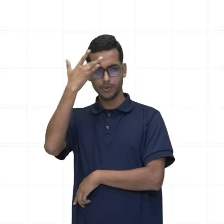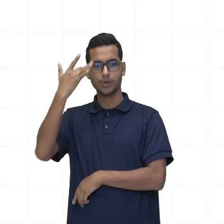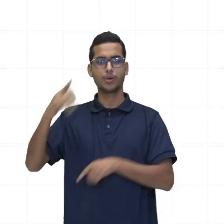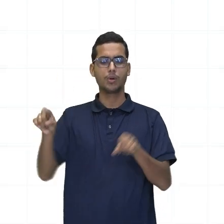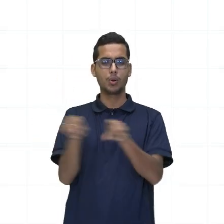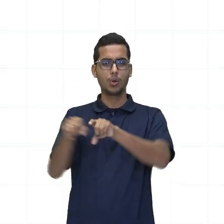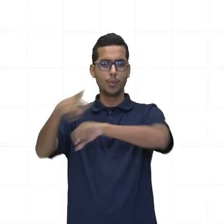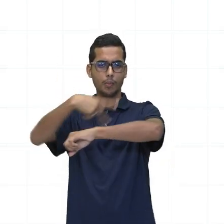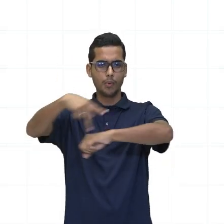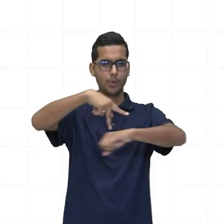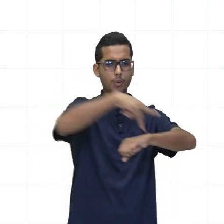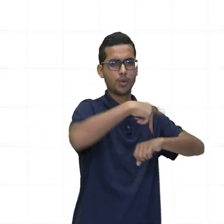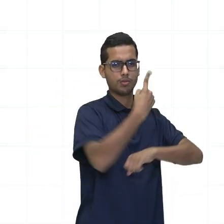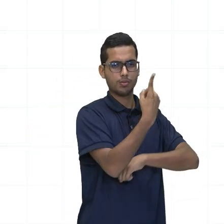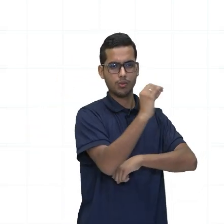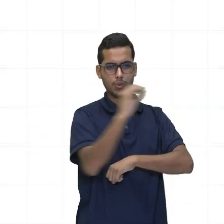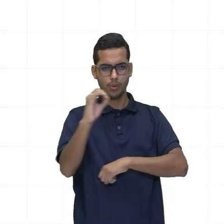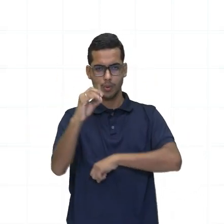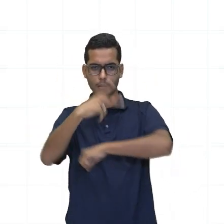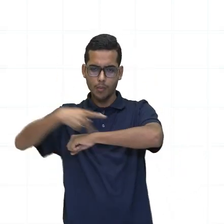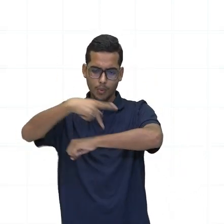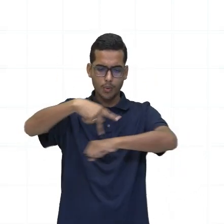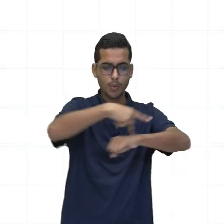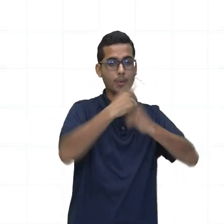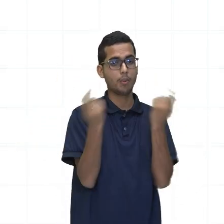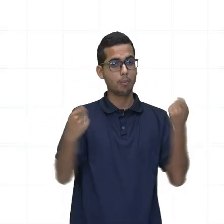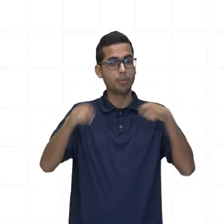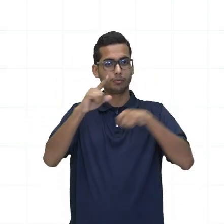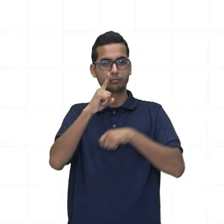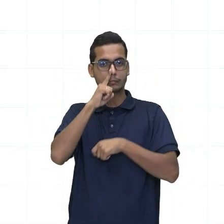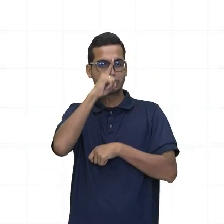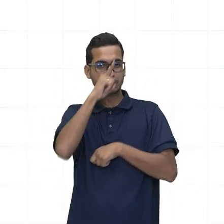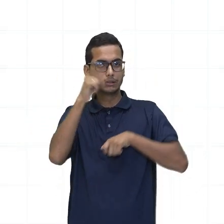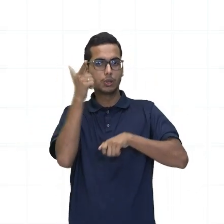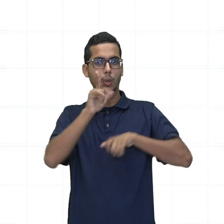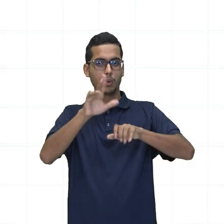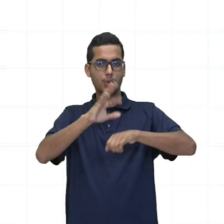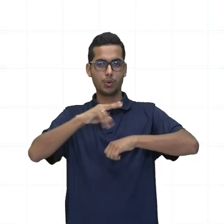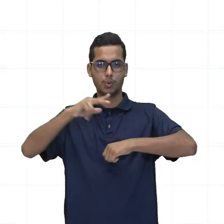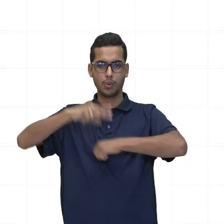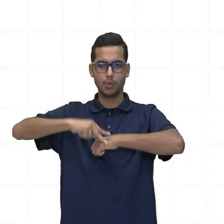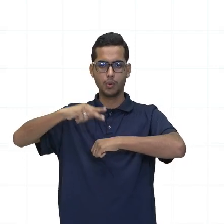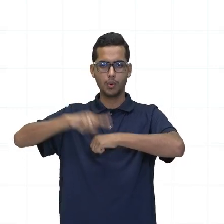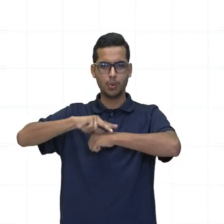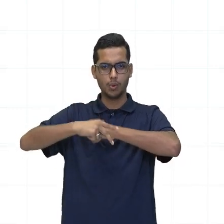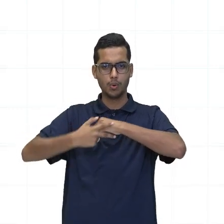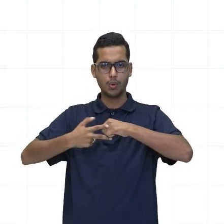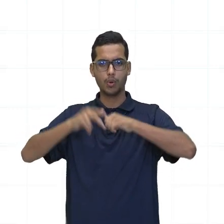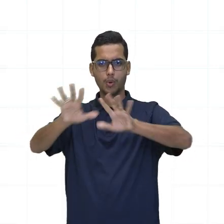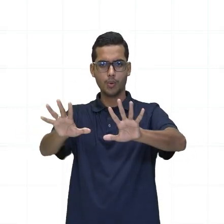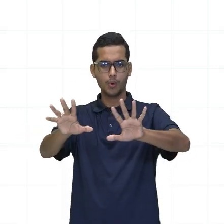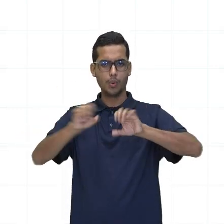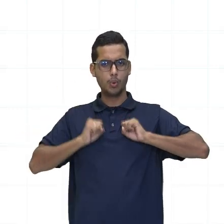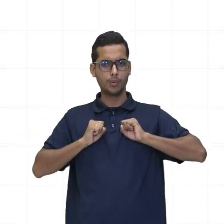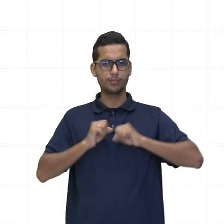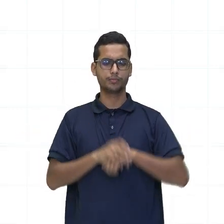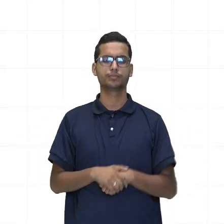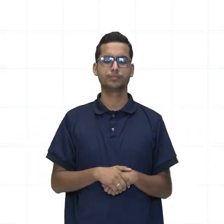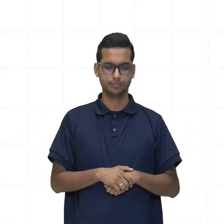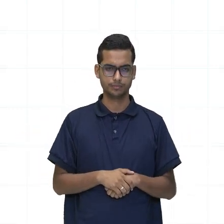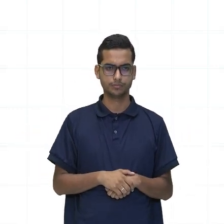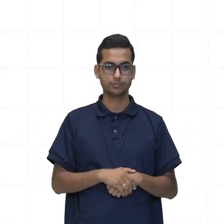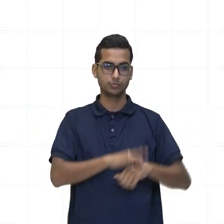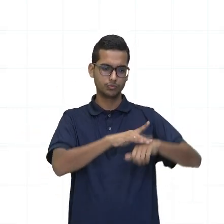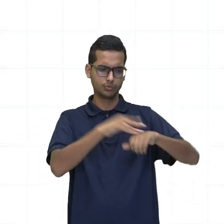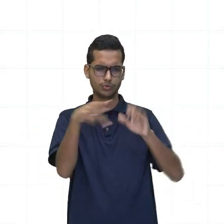100 países estão em risco de contrair a dengue. A dengue, gente, não é uma doença que atinge apenas o